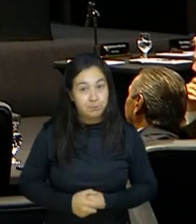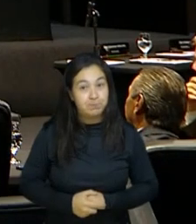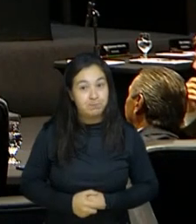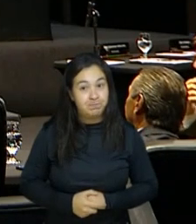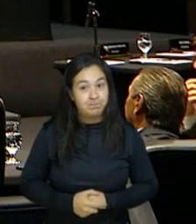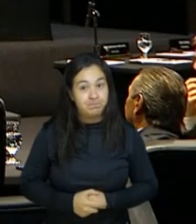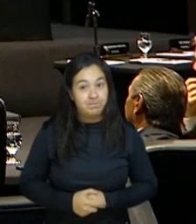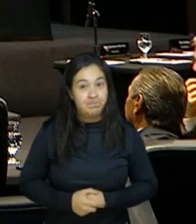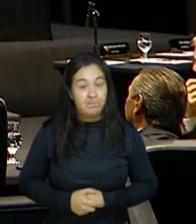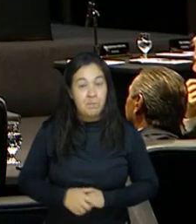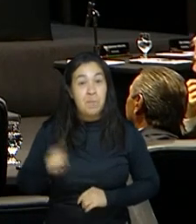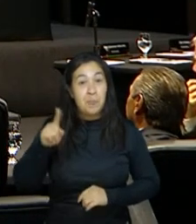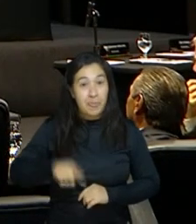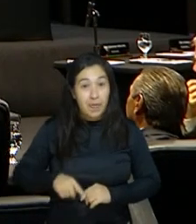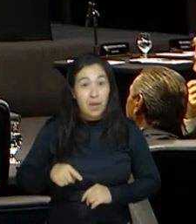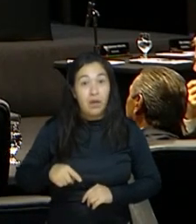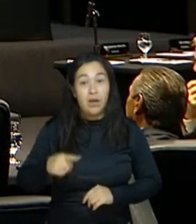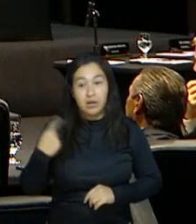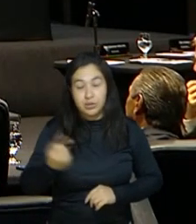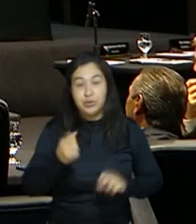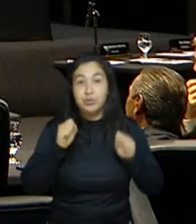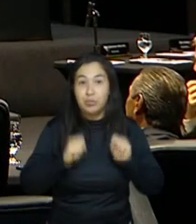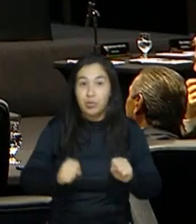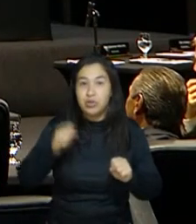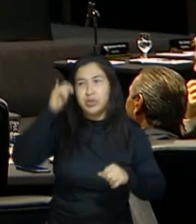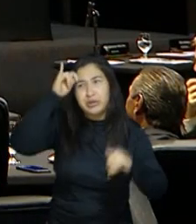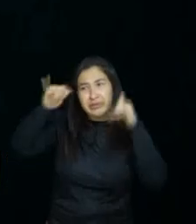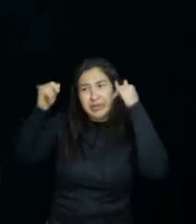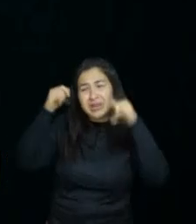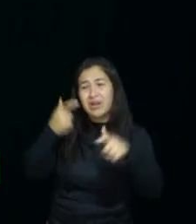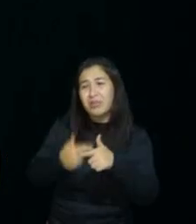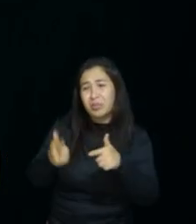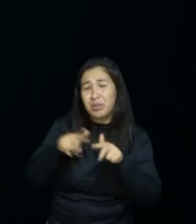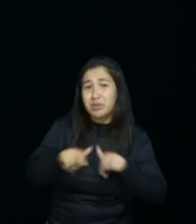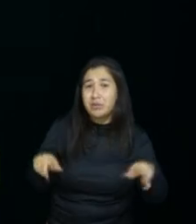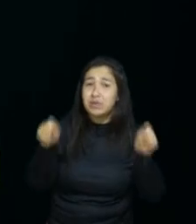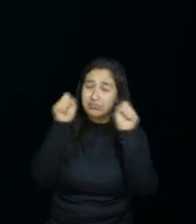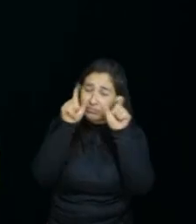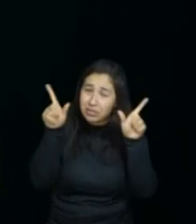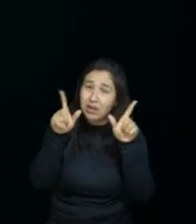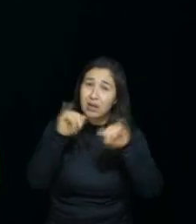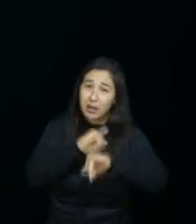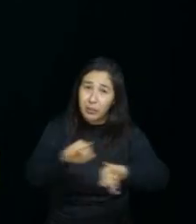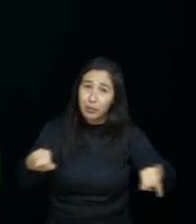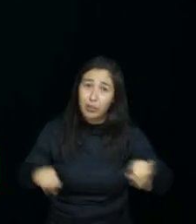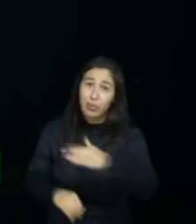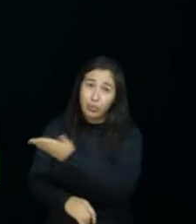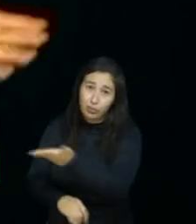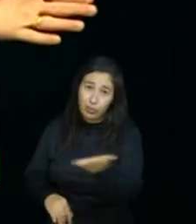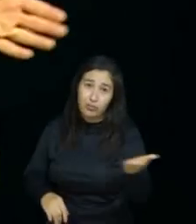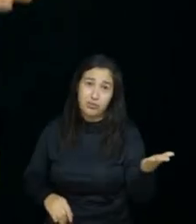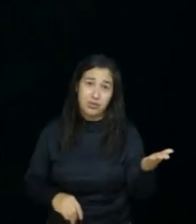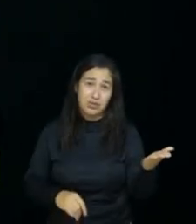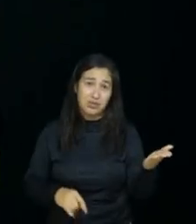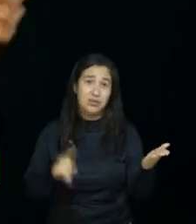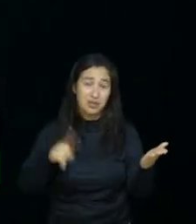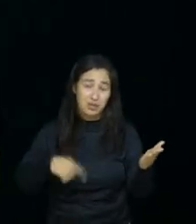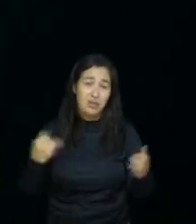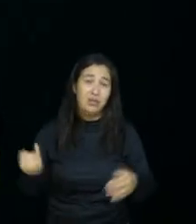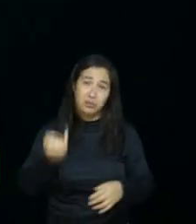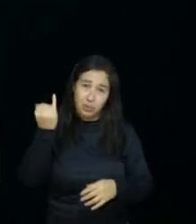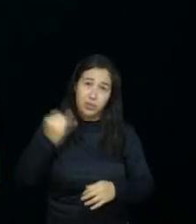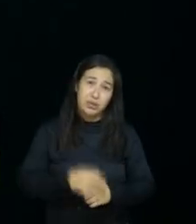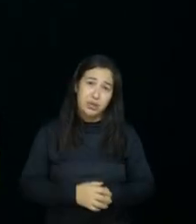importância e é um tema que a gente pode prevenir muita coisa. É apenas um alerta que eu quero deixar aqui a todos os políticos parlamentares e também a questão